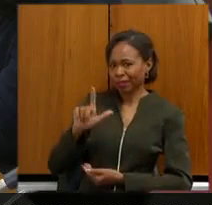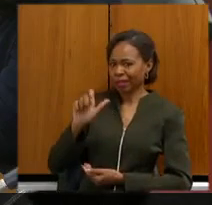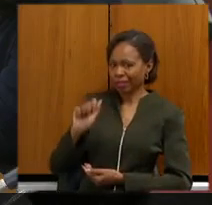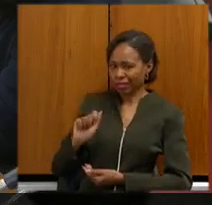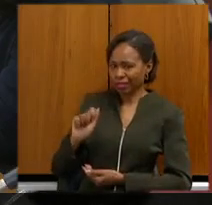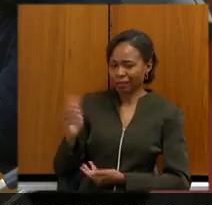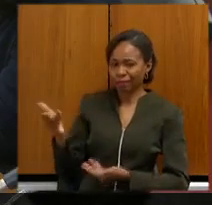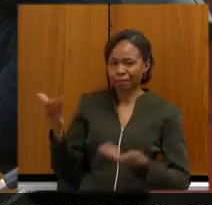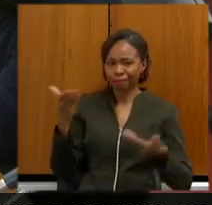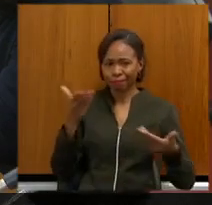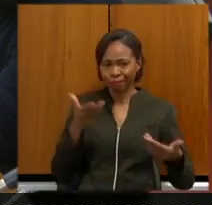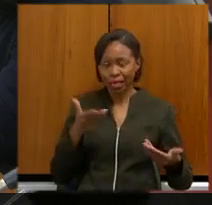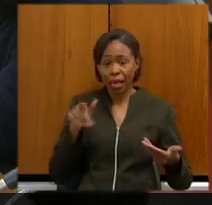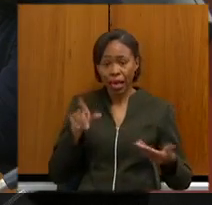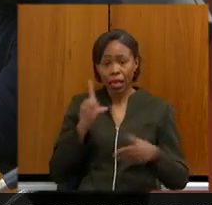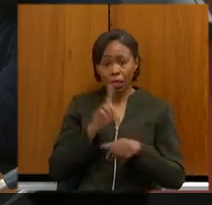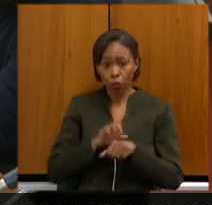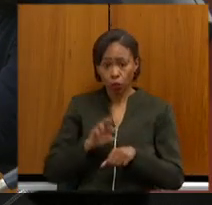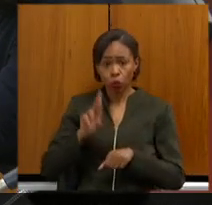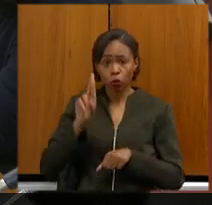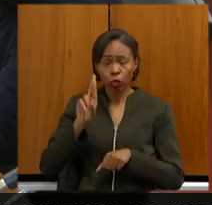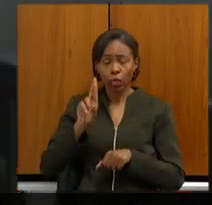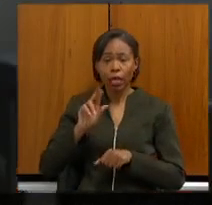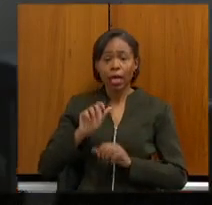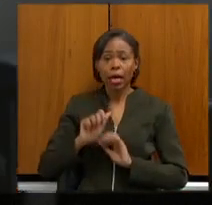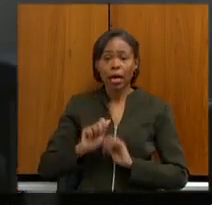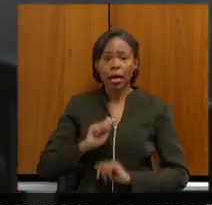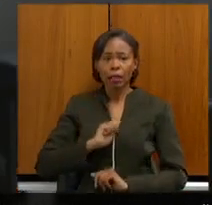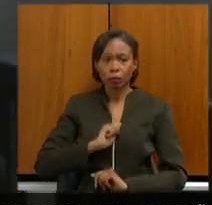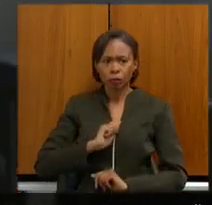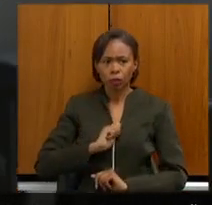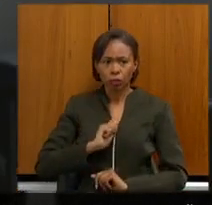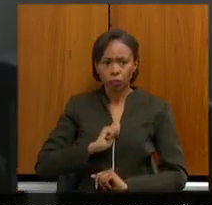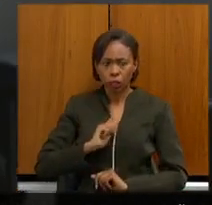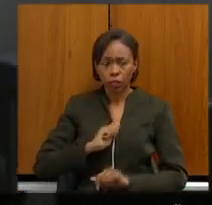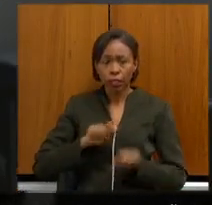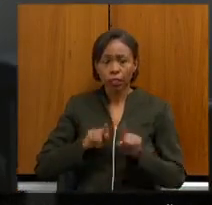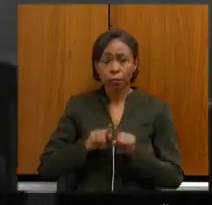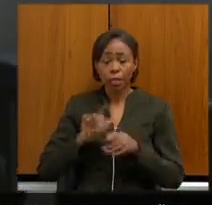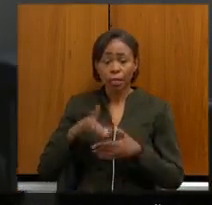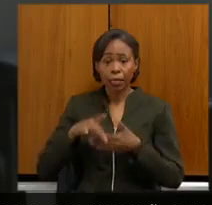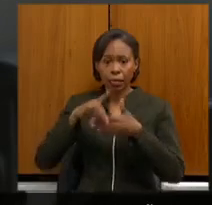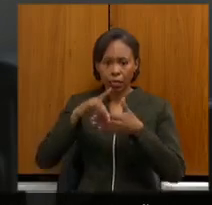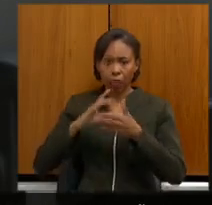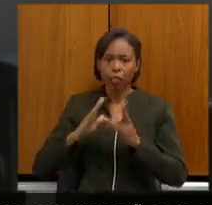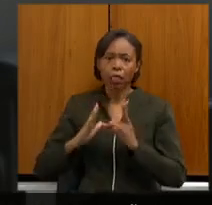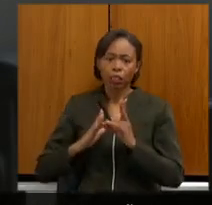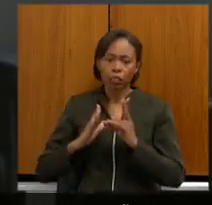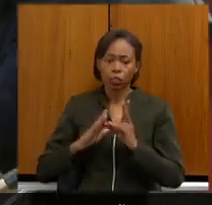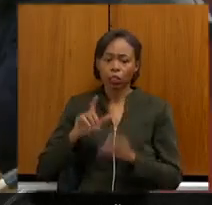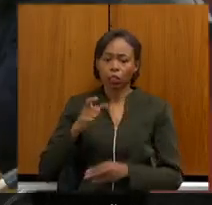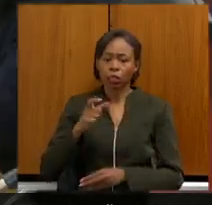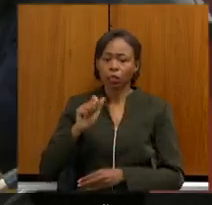Se você deixar criar bar e doutoranda em antropologia e liderança da indígena xakriabá